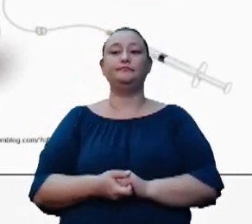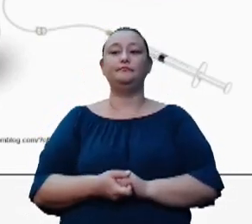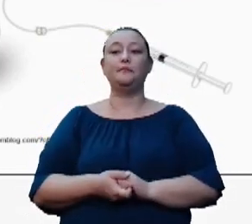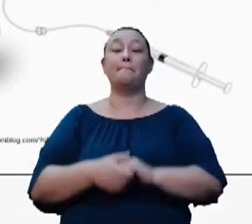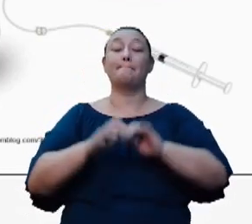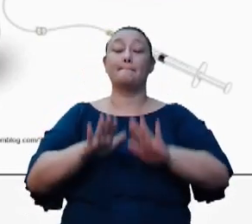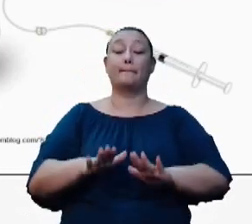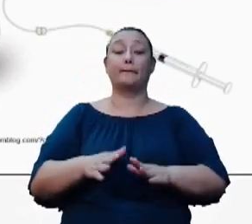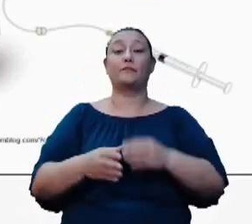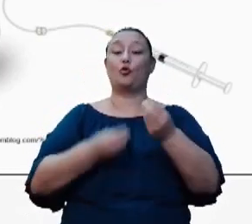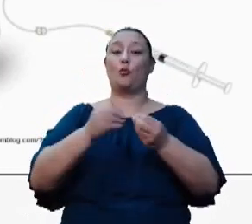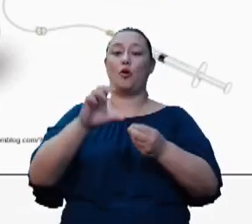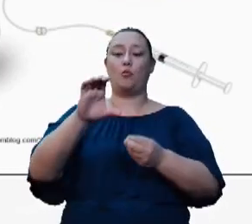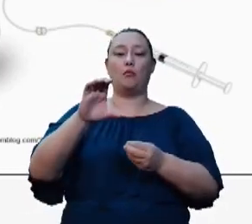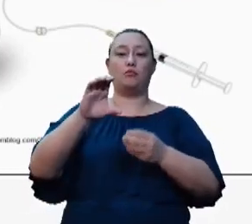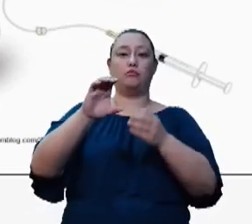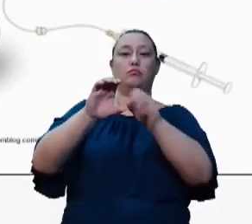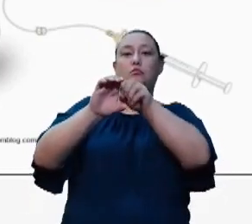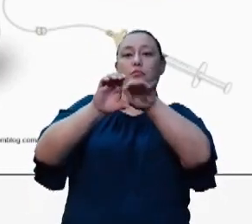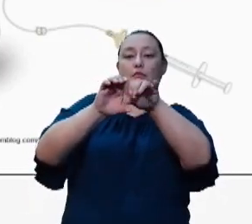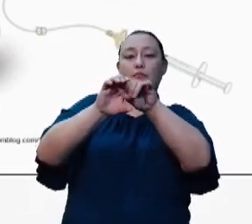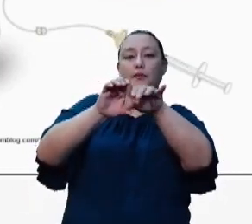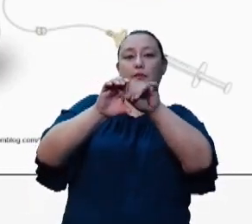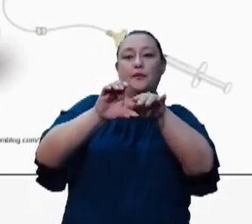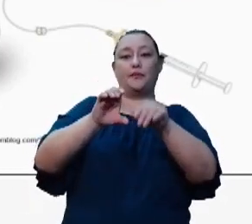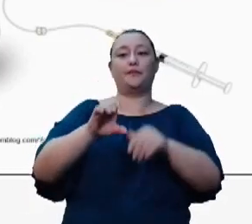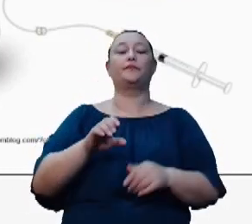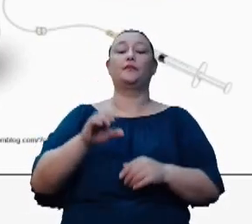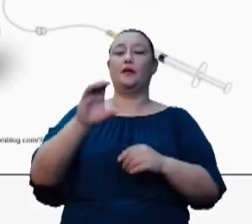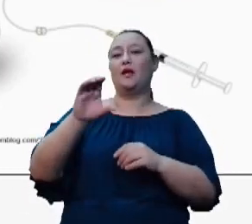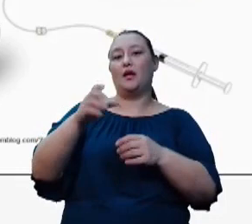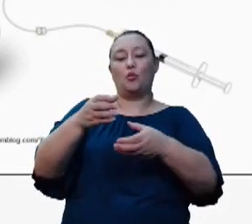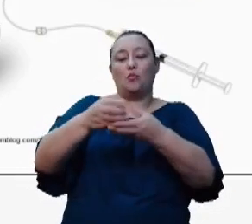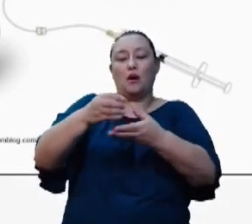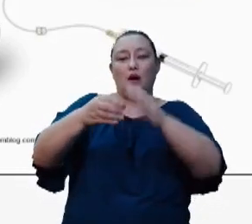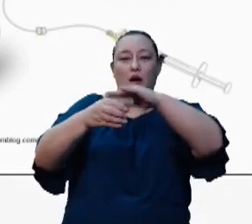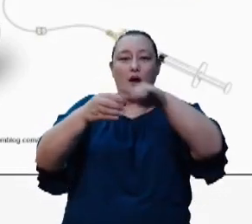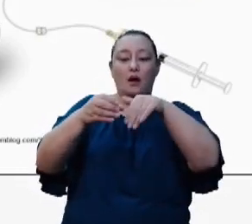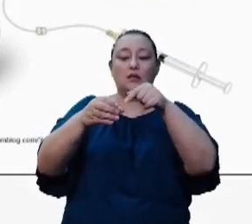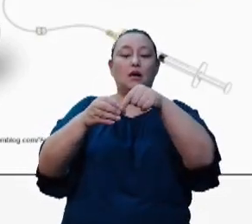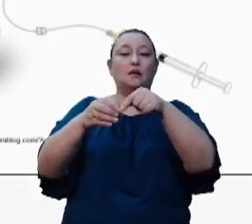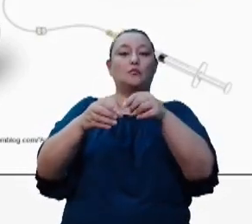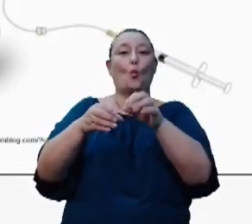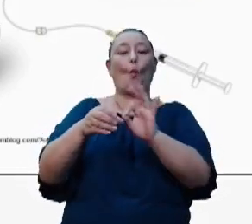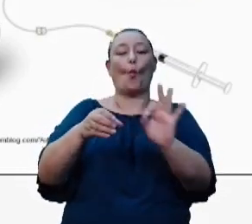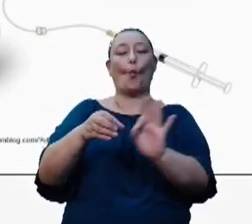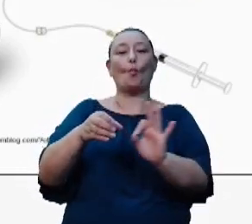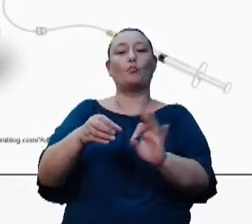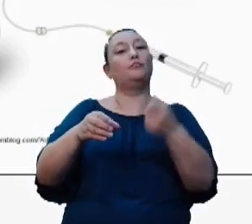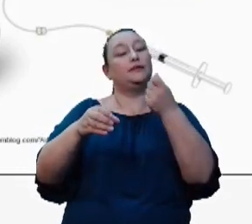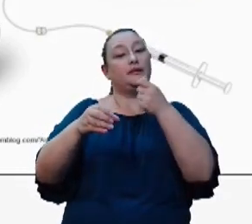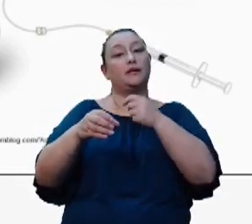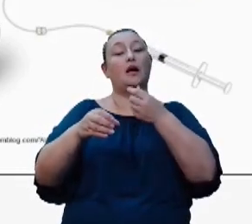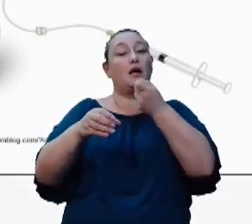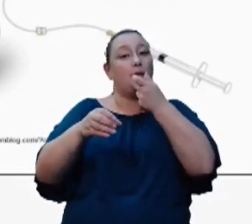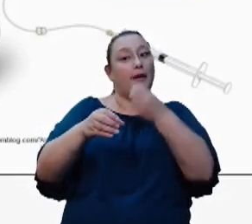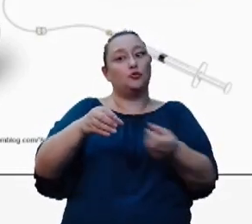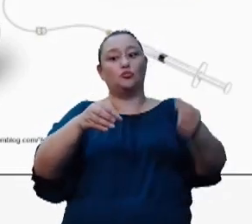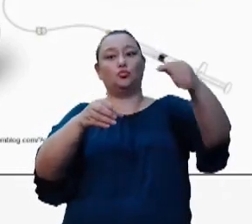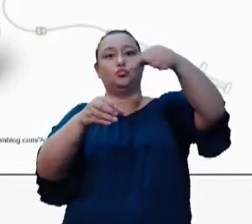Mas como é uma bomba, e essa bomba é um reservório, quando a medicação acaba, tem que ser recarregada. E